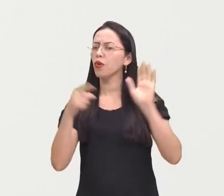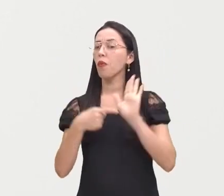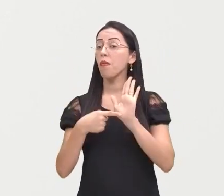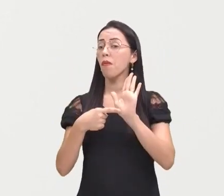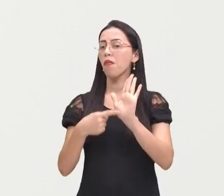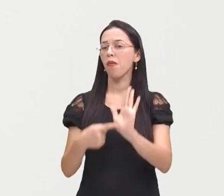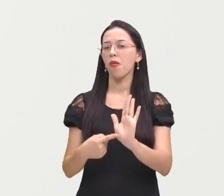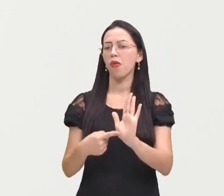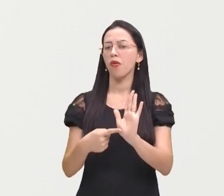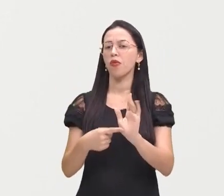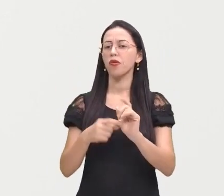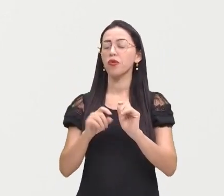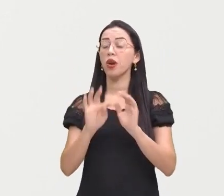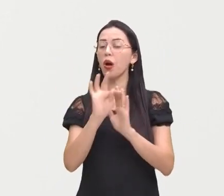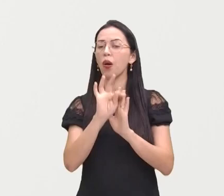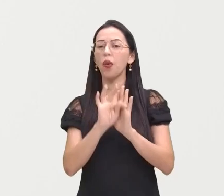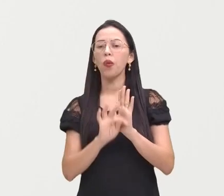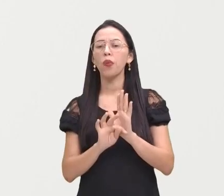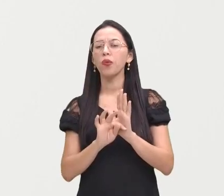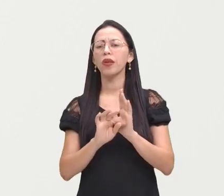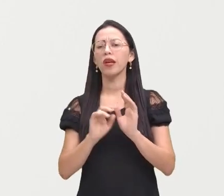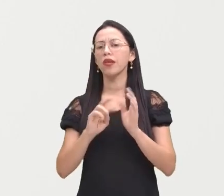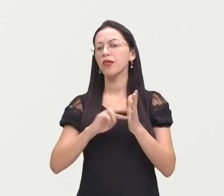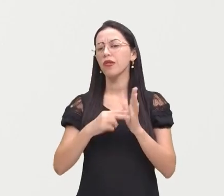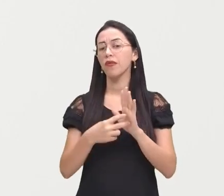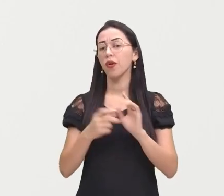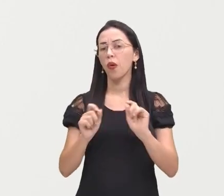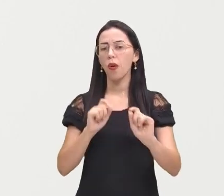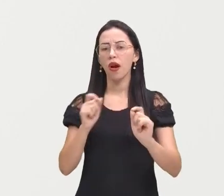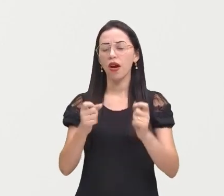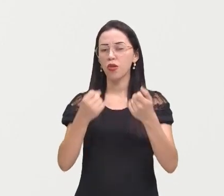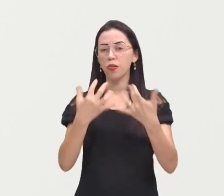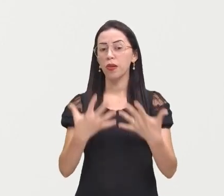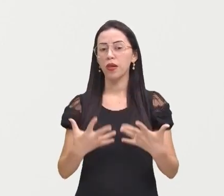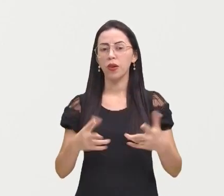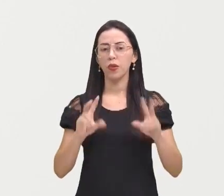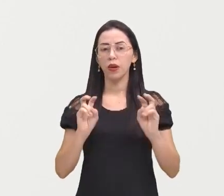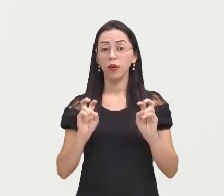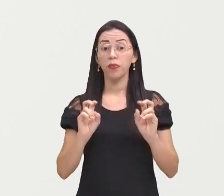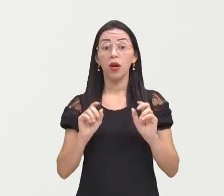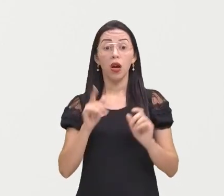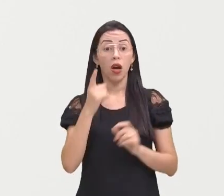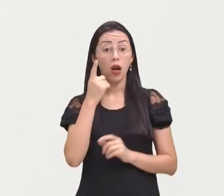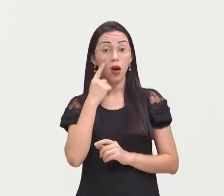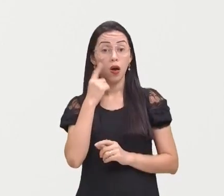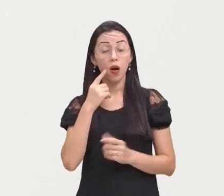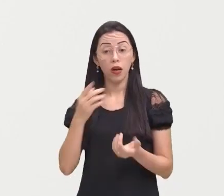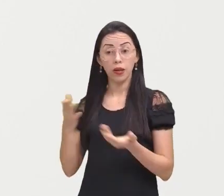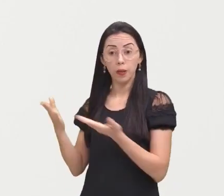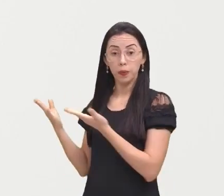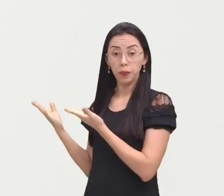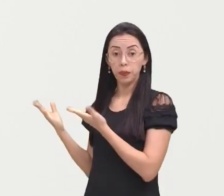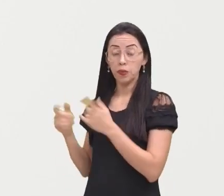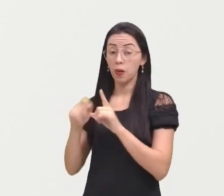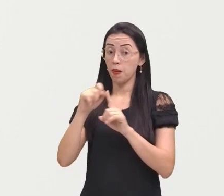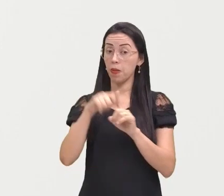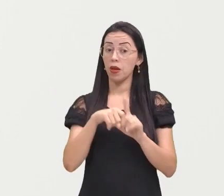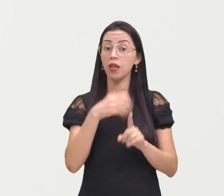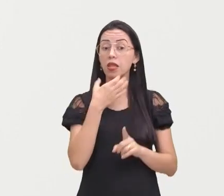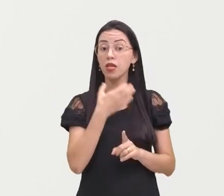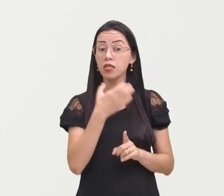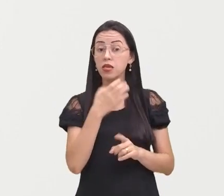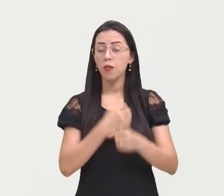escrito. Então vamos ler juntinhos? Em dezembro de 2011, fiz minha